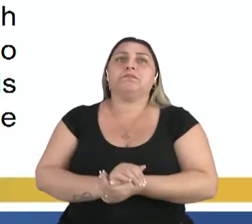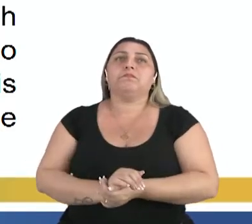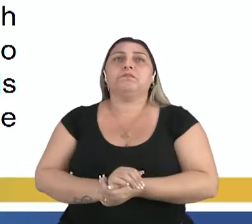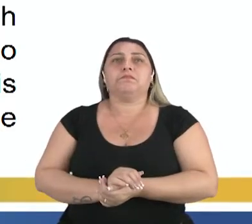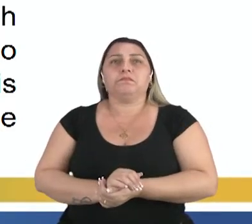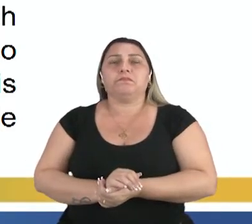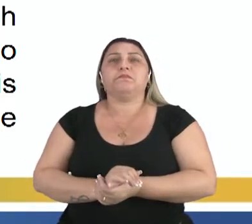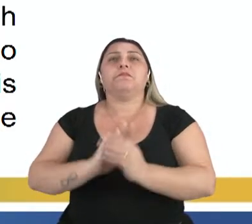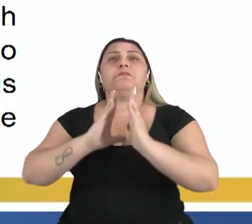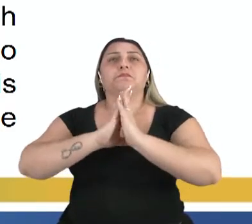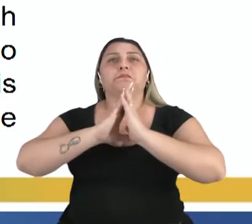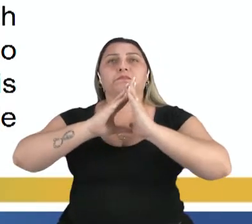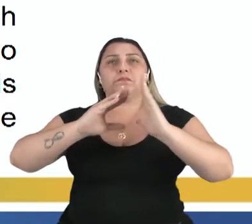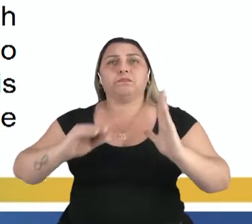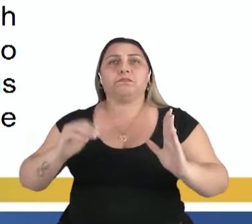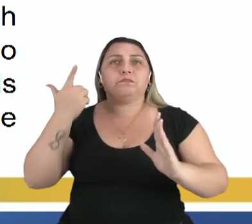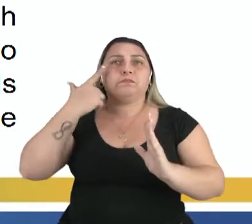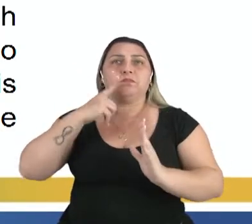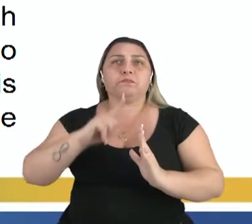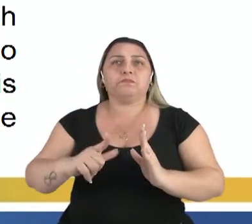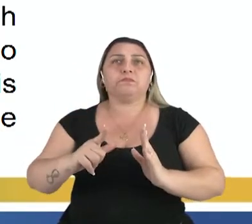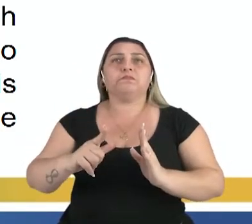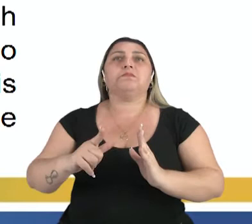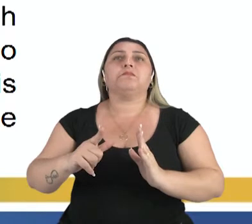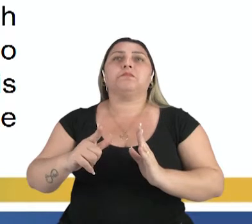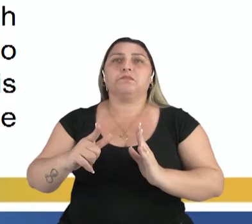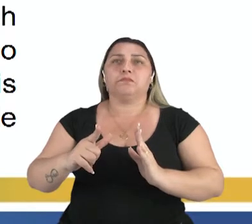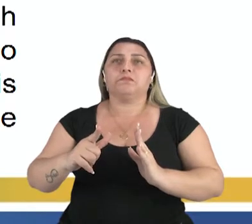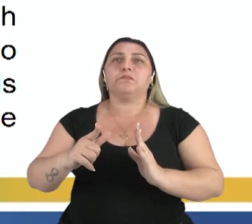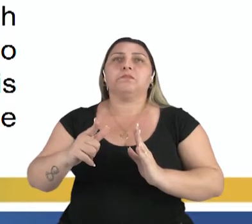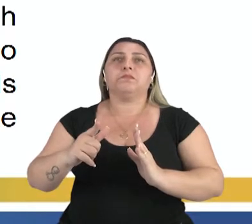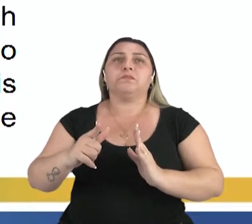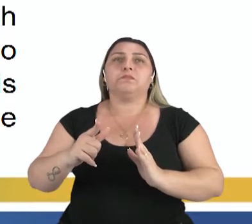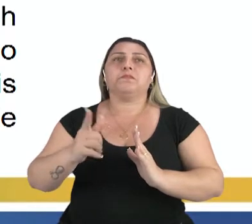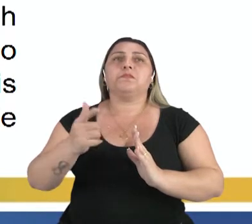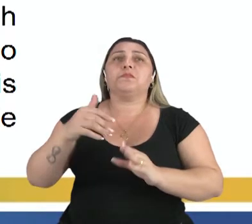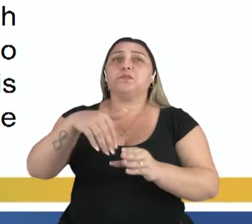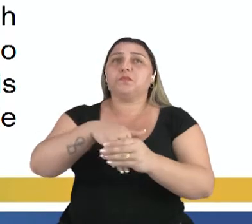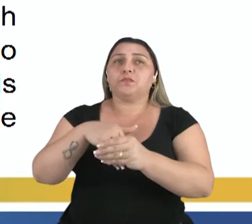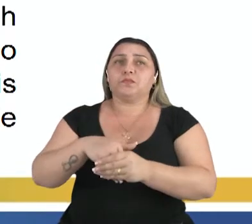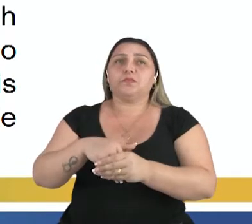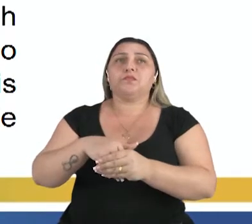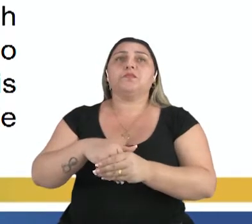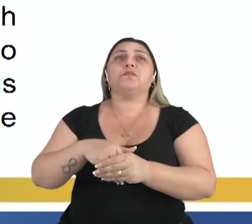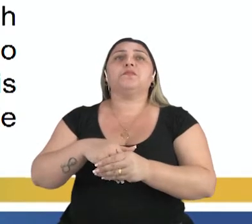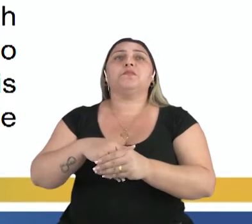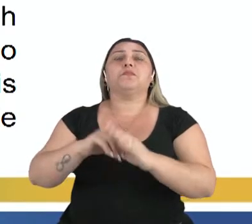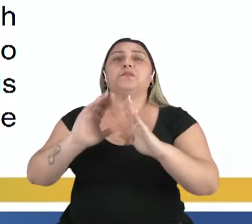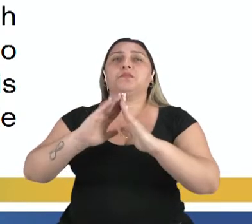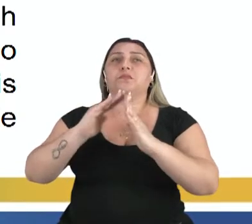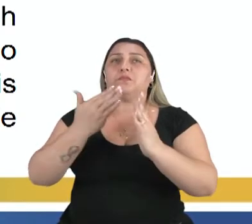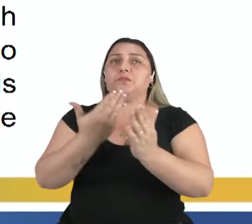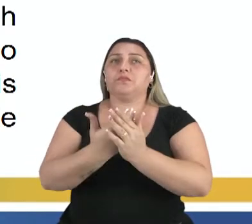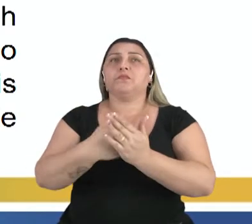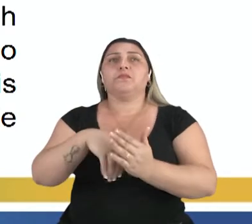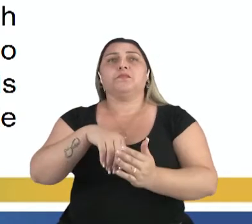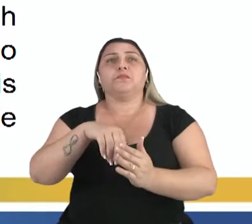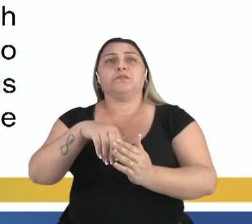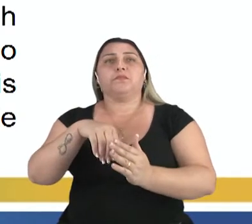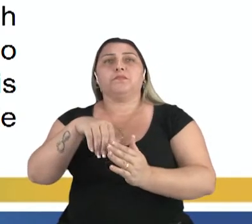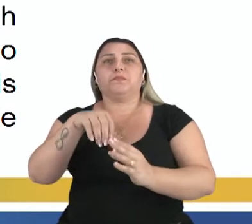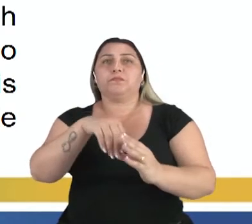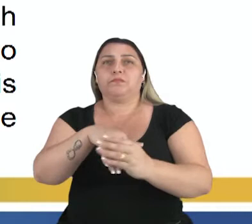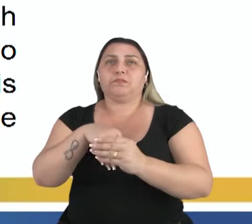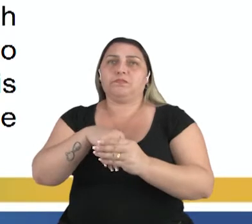A distorção vem do confuso modelo em que ganha quem quiser conseguir